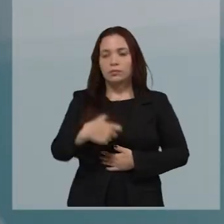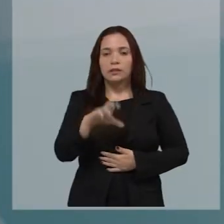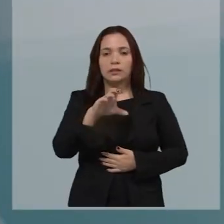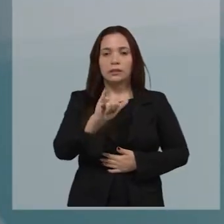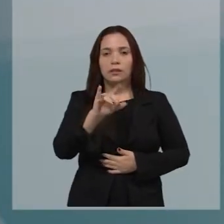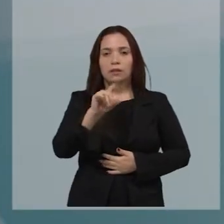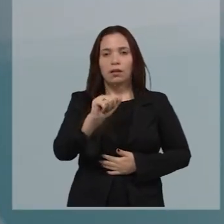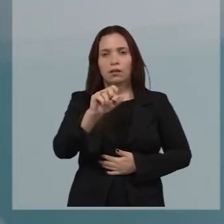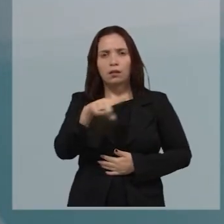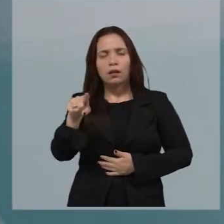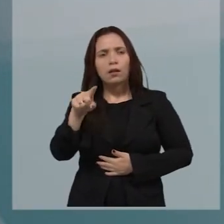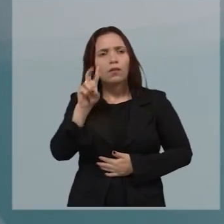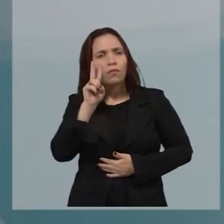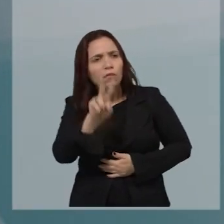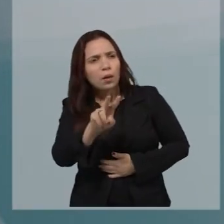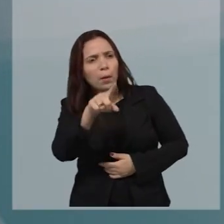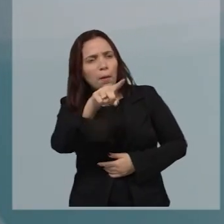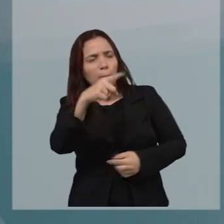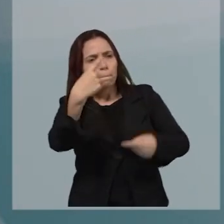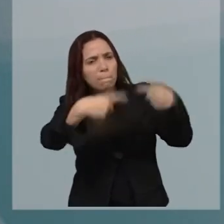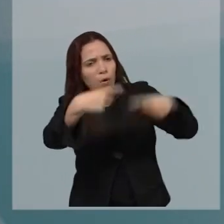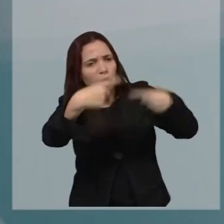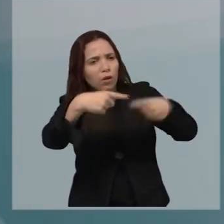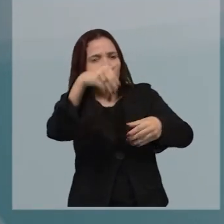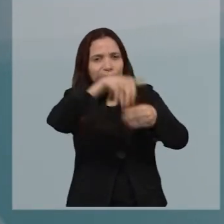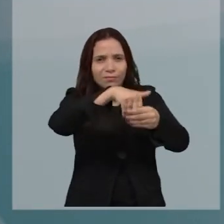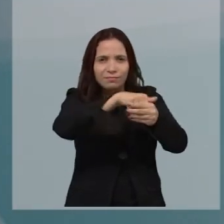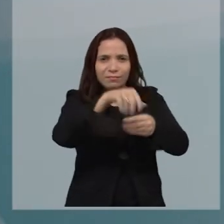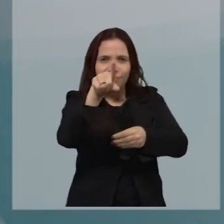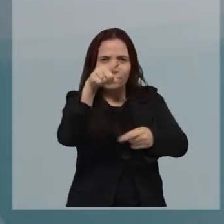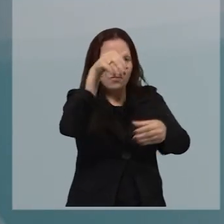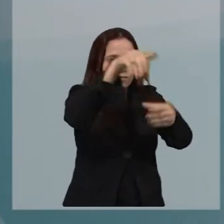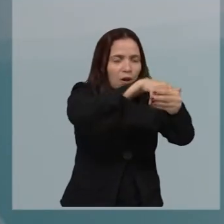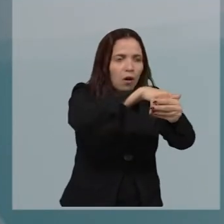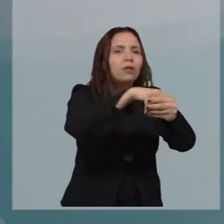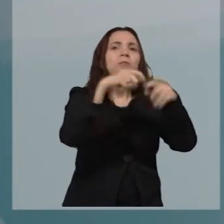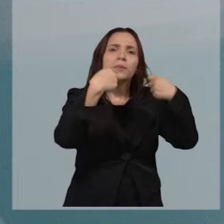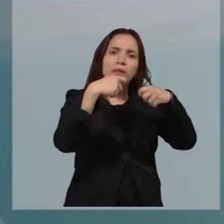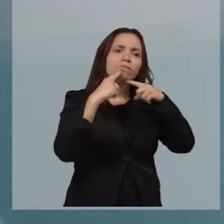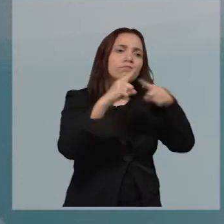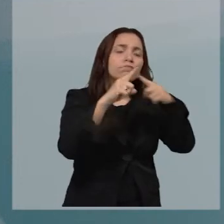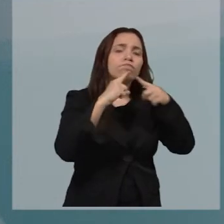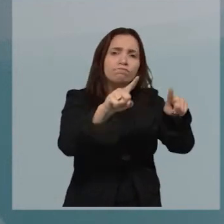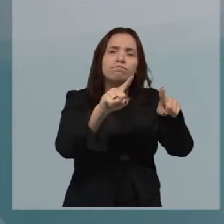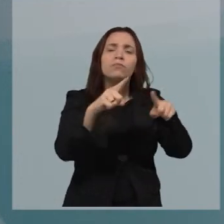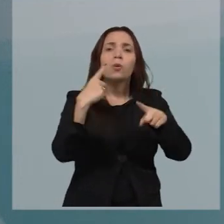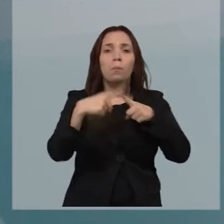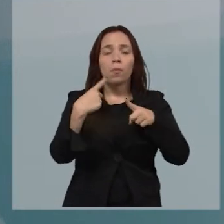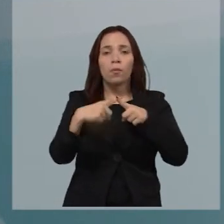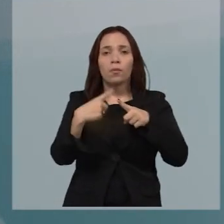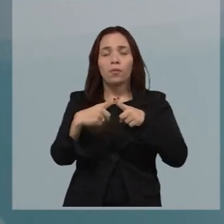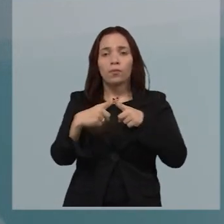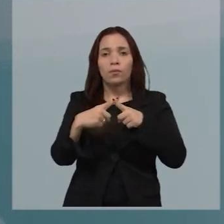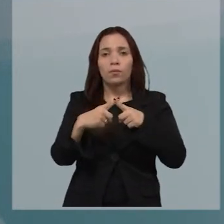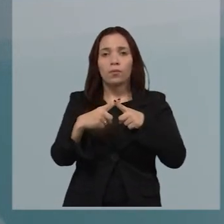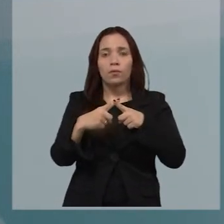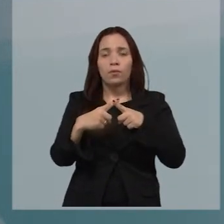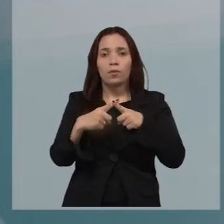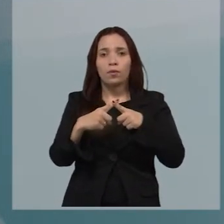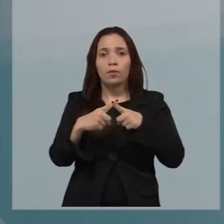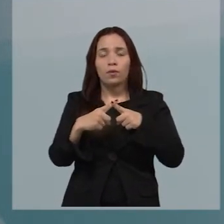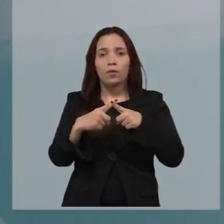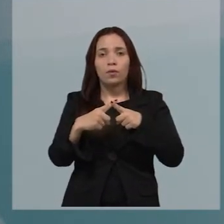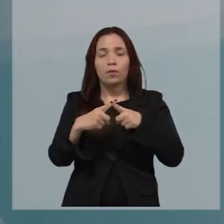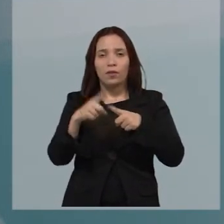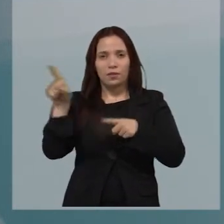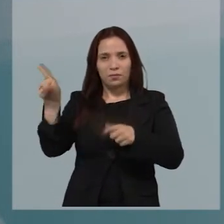cidadã mesmo, acompanhar o trabalho pelos nossos políticos eleitos, né? Cobrar, porque se o Estado chega aqui fora a essa